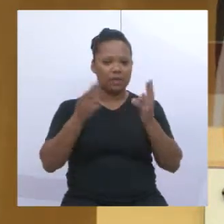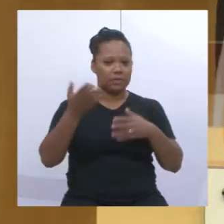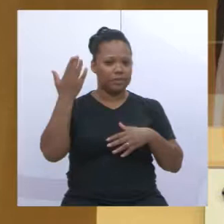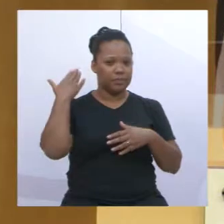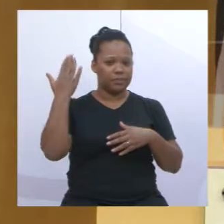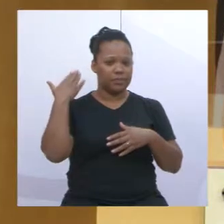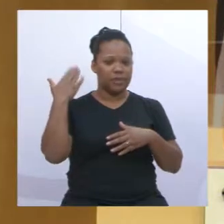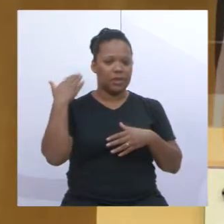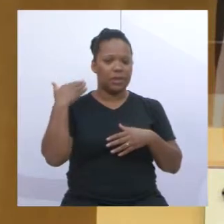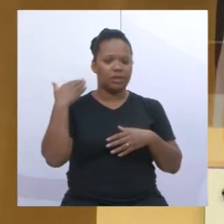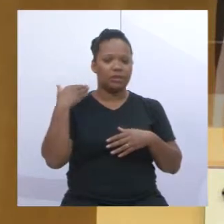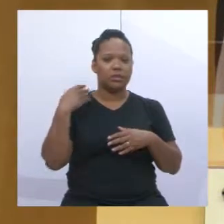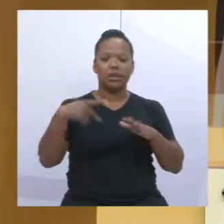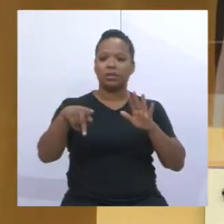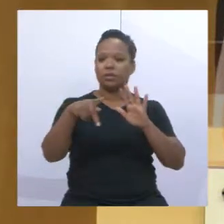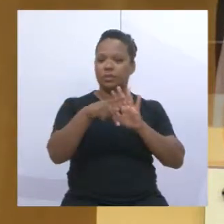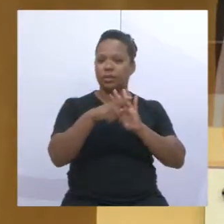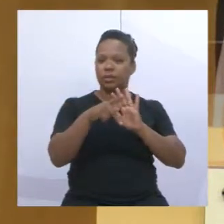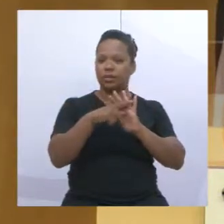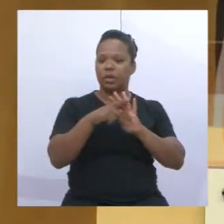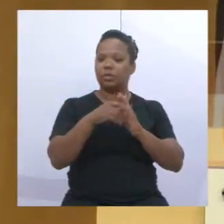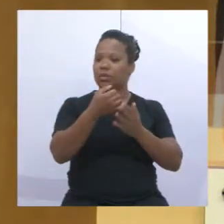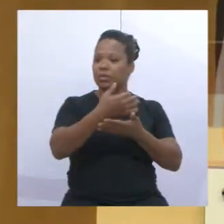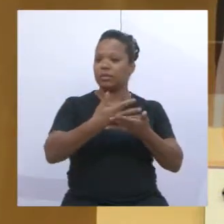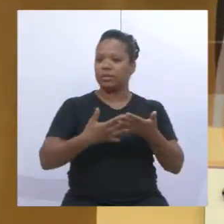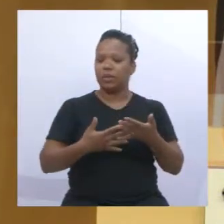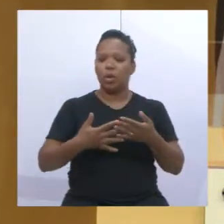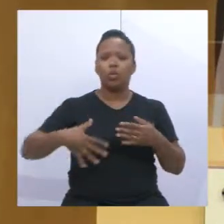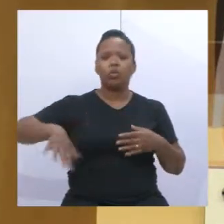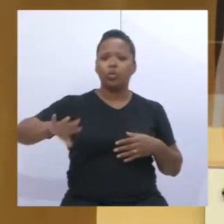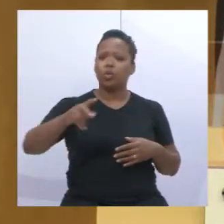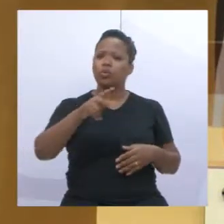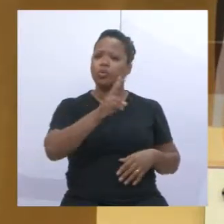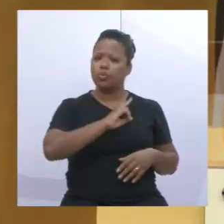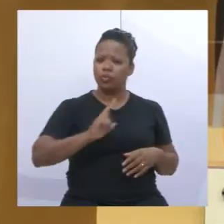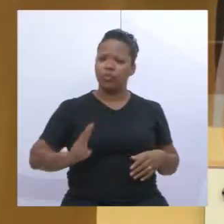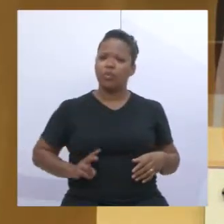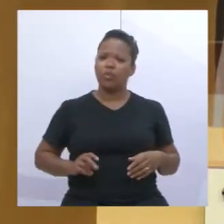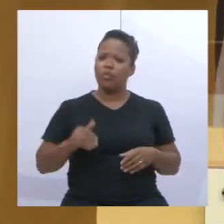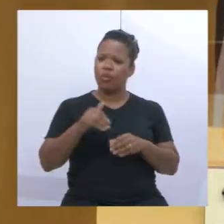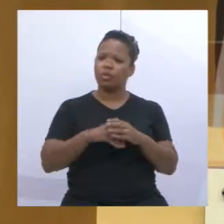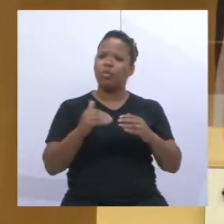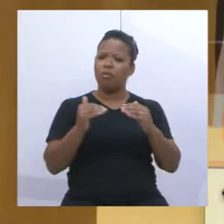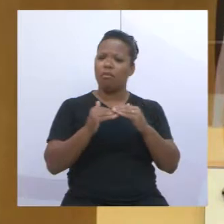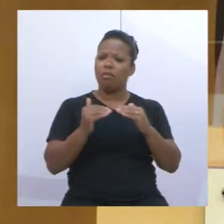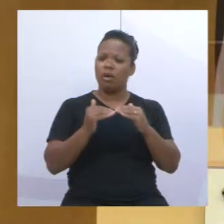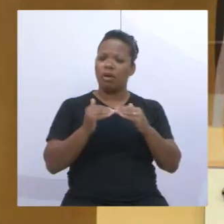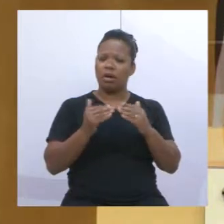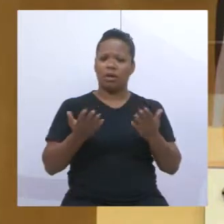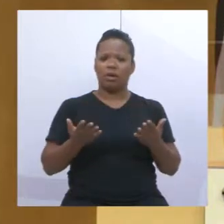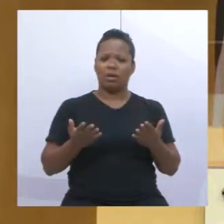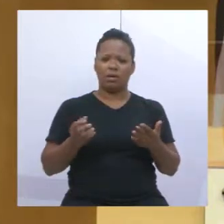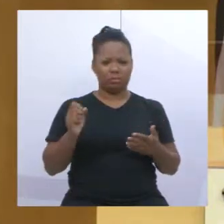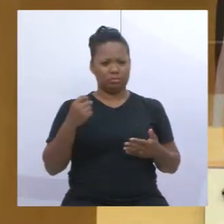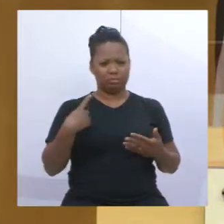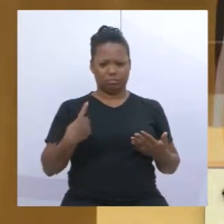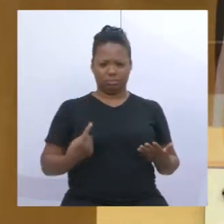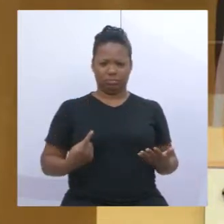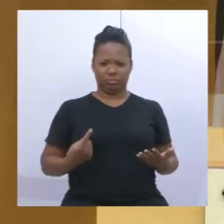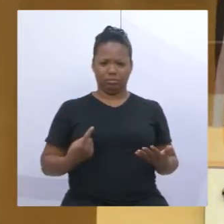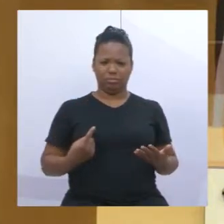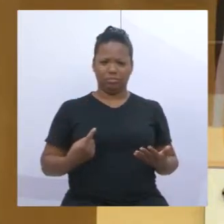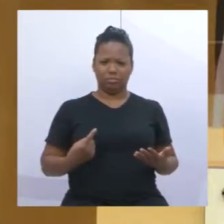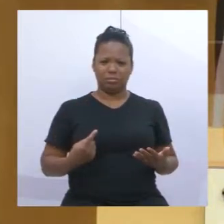qual esse projeto foi imposto aqui, os vereadores todos votou favorável. E aí eu admiro o vereador chegar aqui hoje e falar,